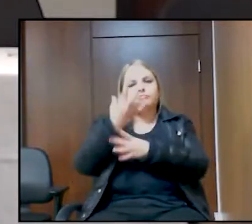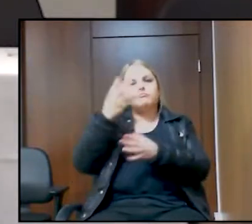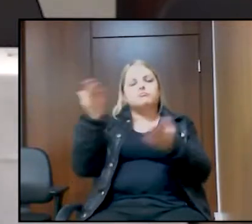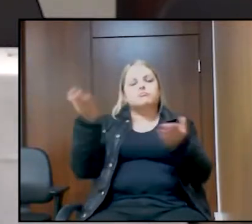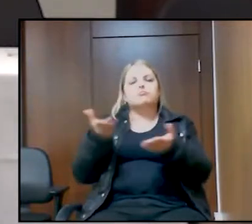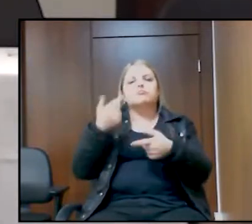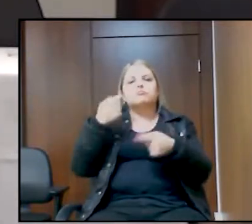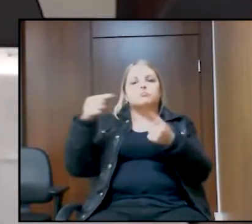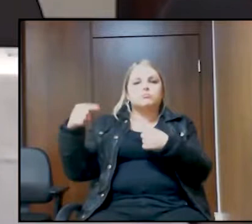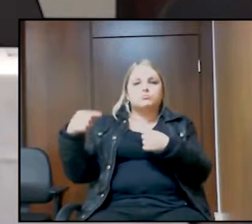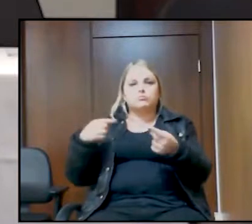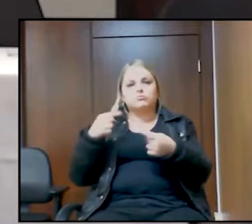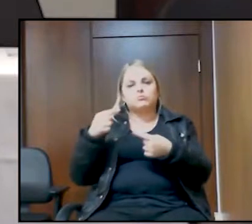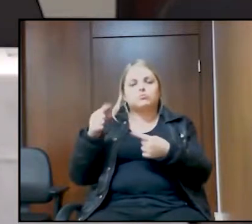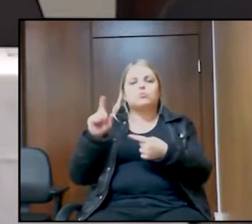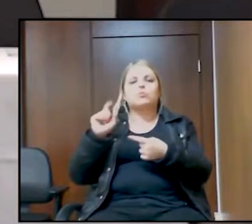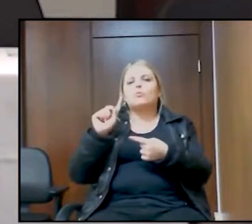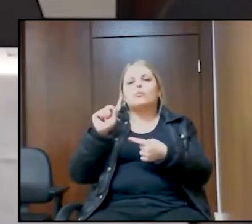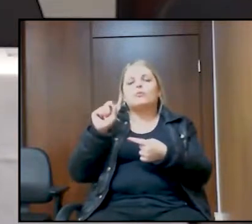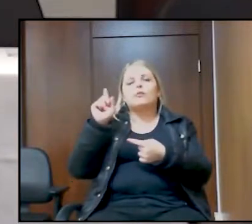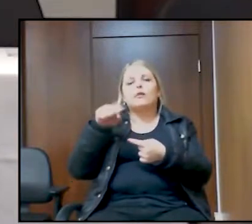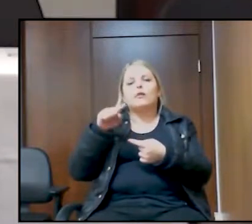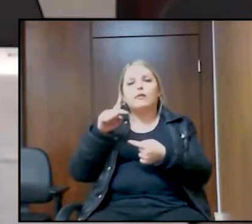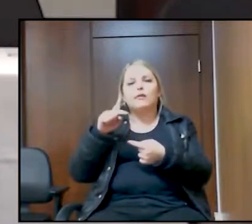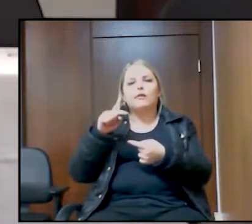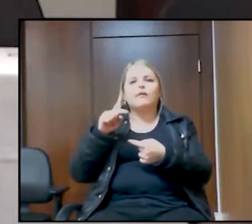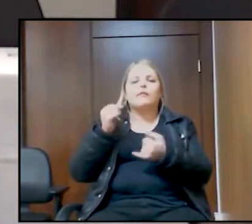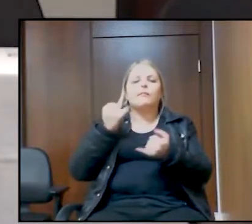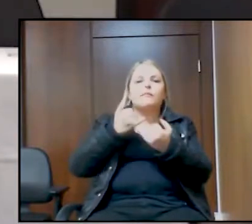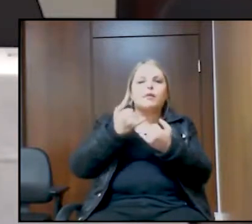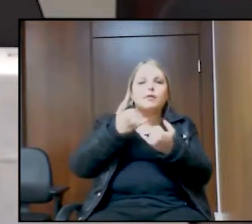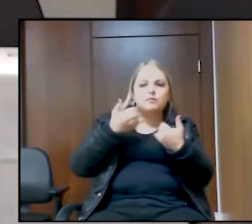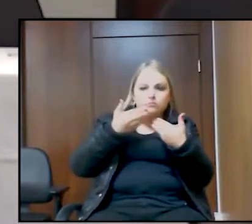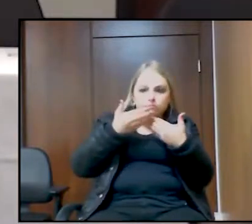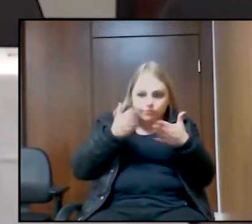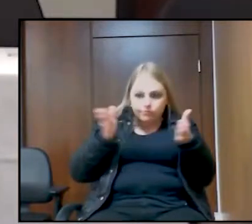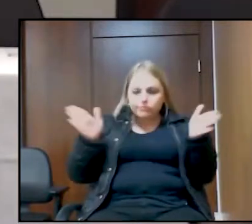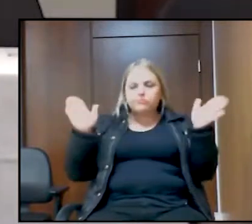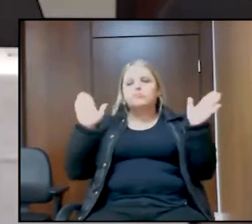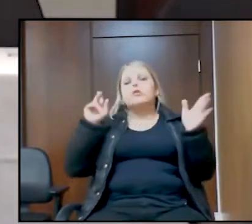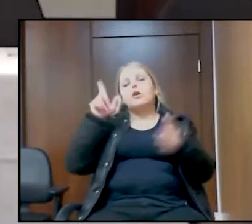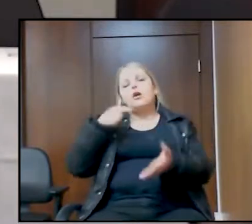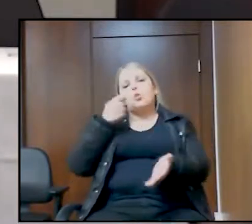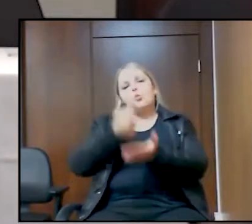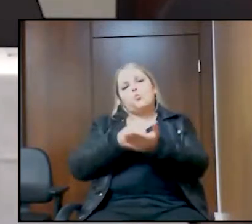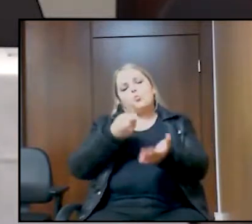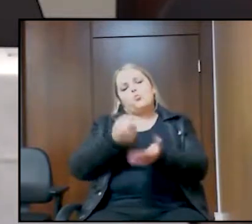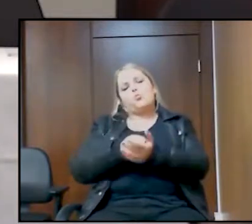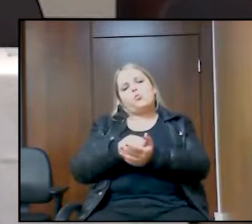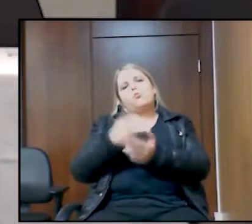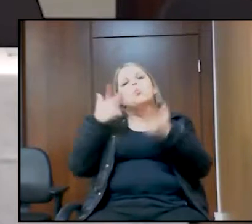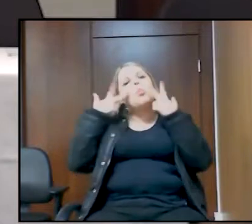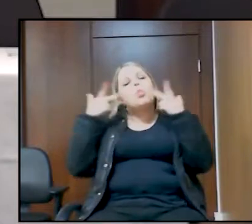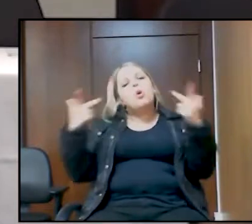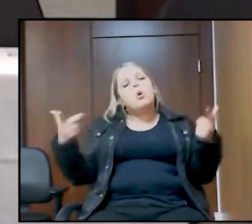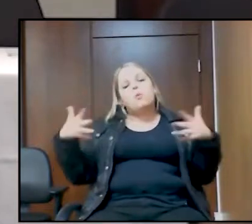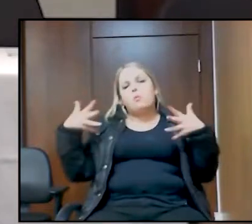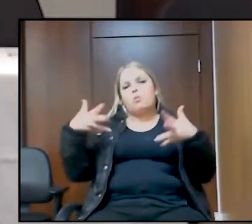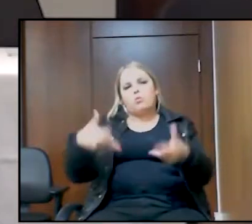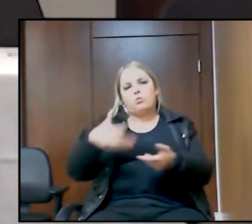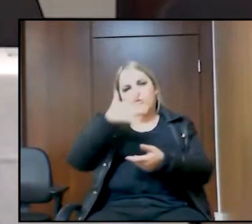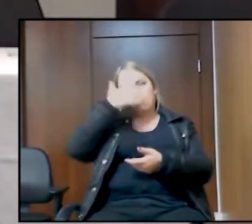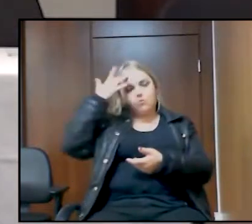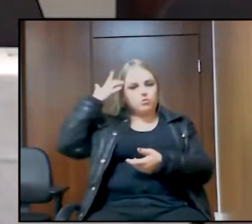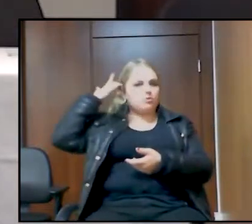nessa discussão se abrem horizontes para uma luta comum de toda a população excluída. Quando eu